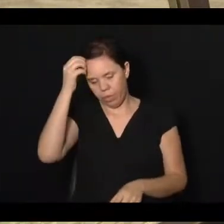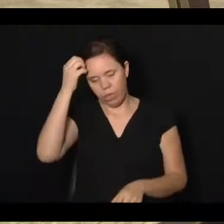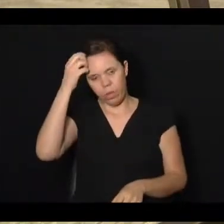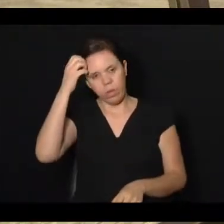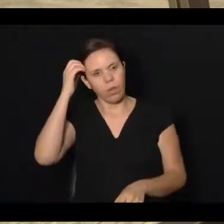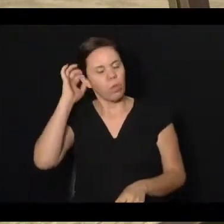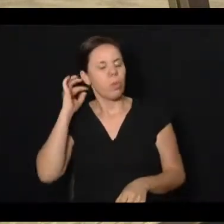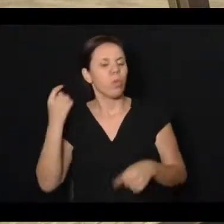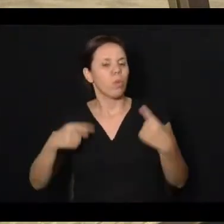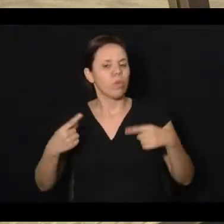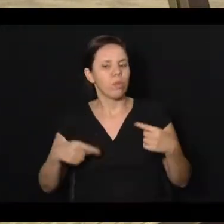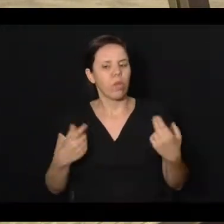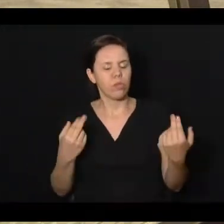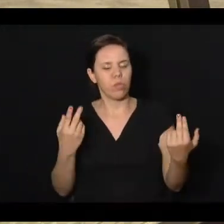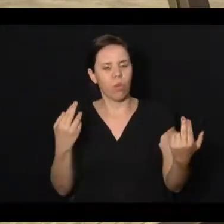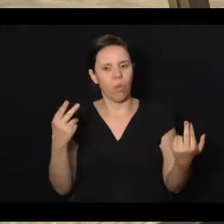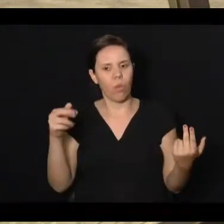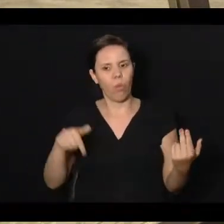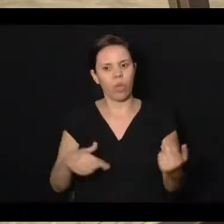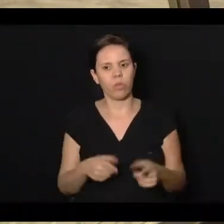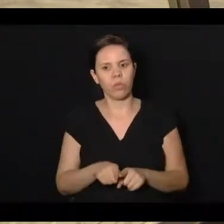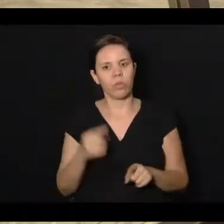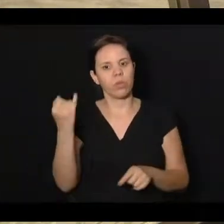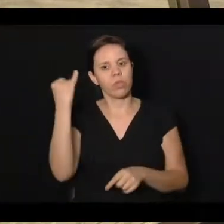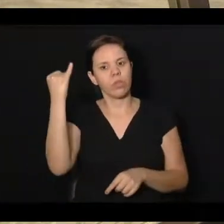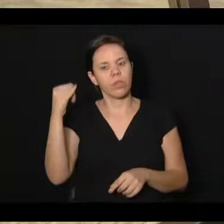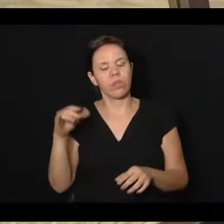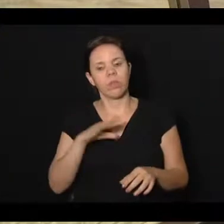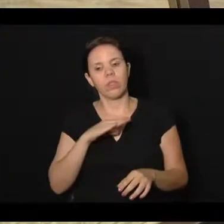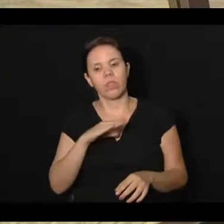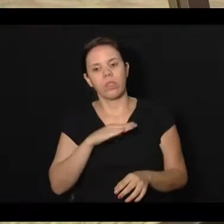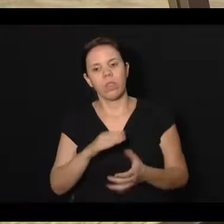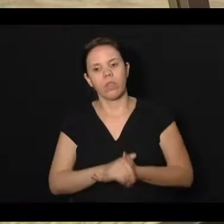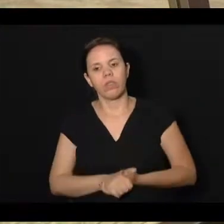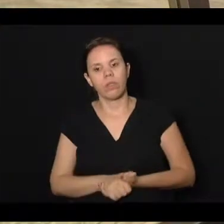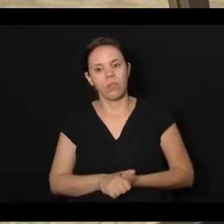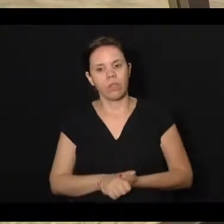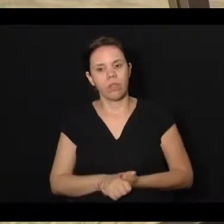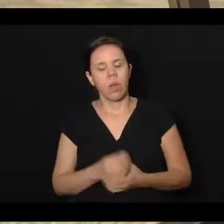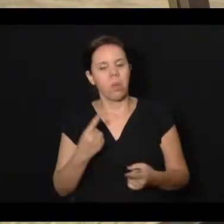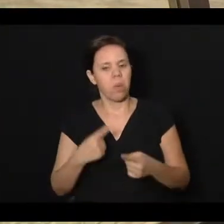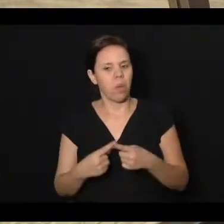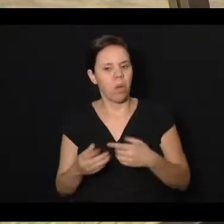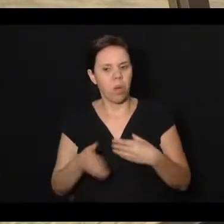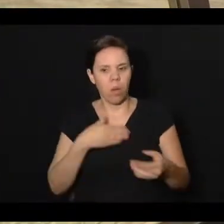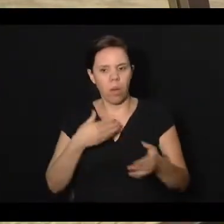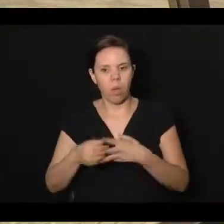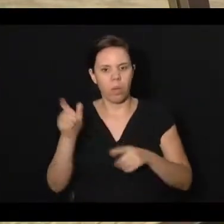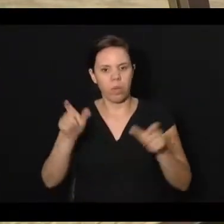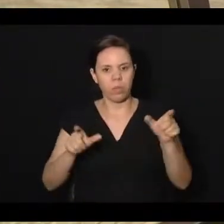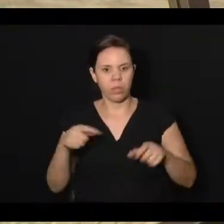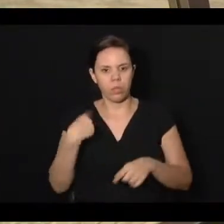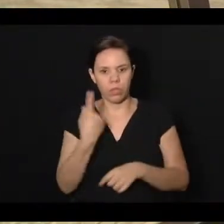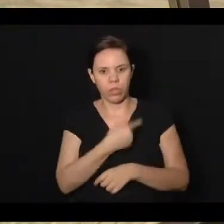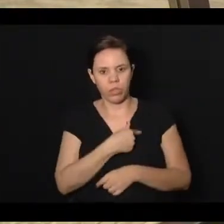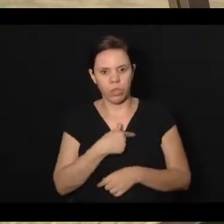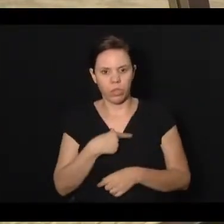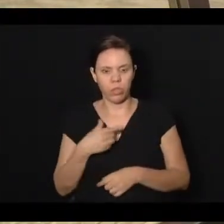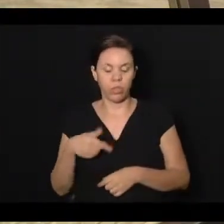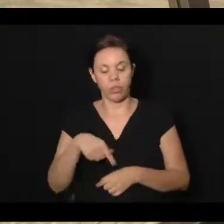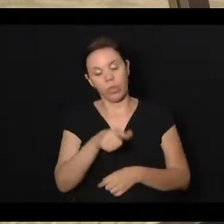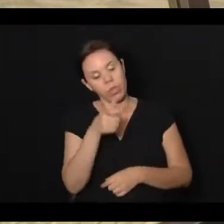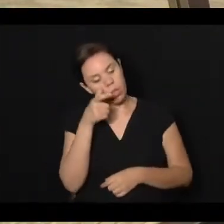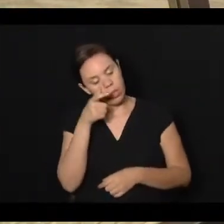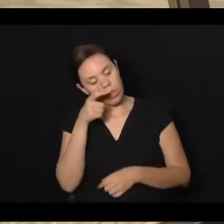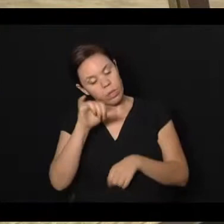esse é um debate importante para a cidade porque qualquer um de nós que se dirigia ao centro da cidade de